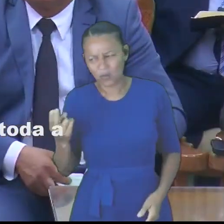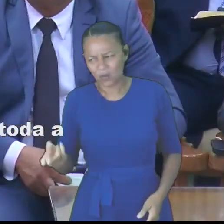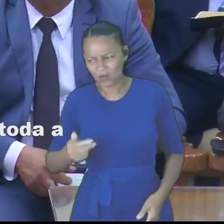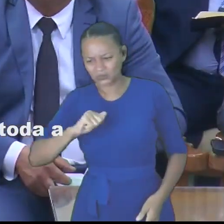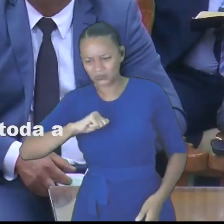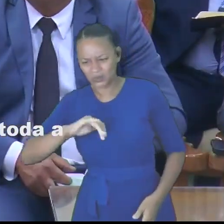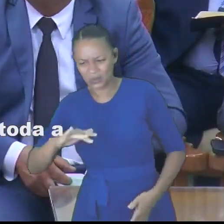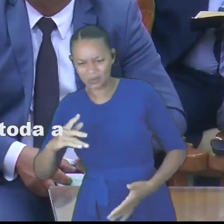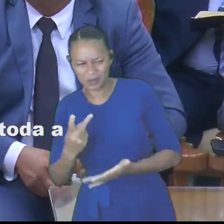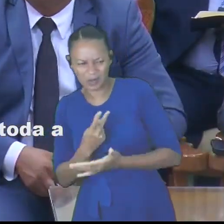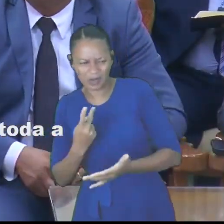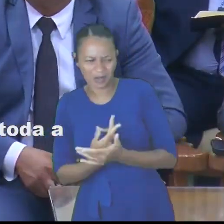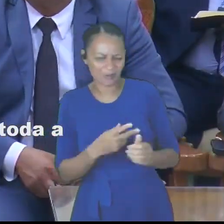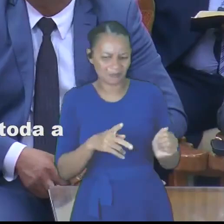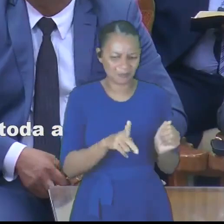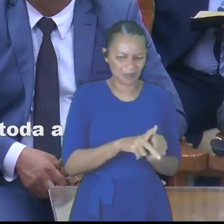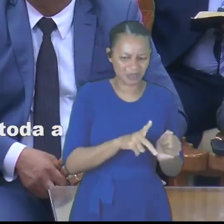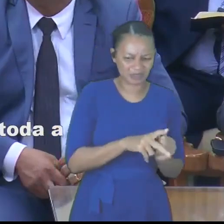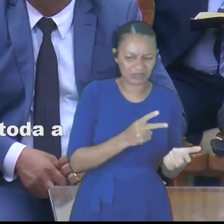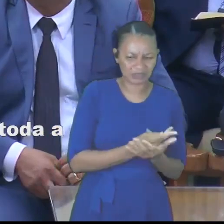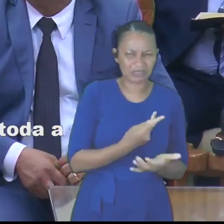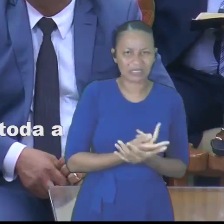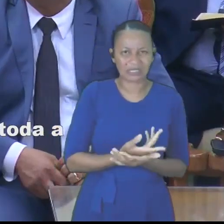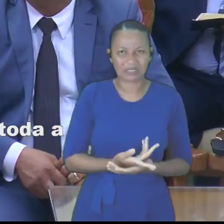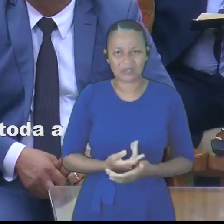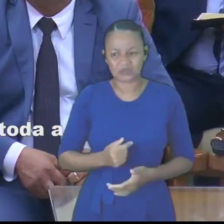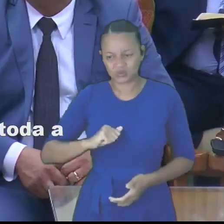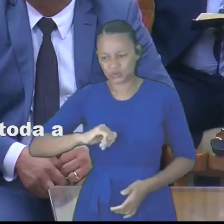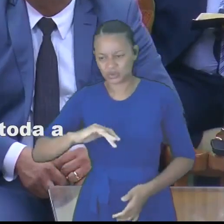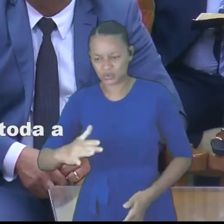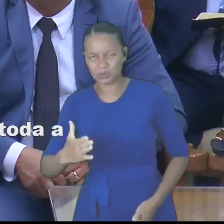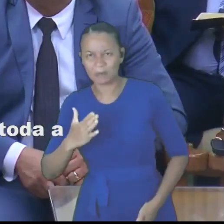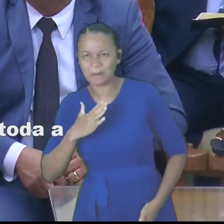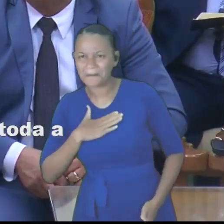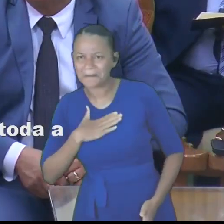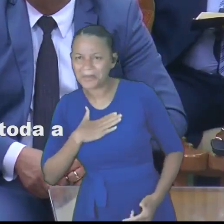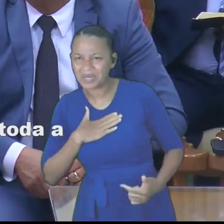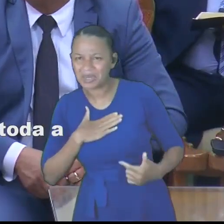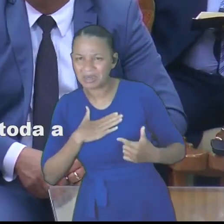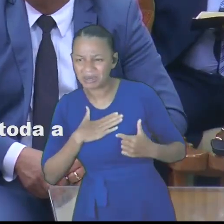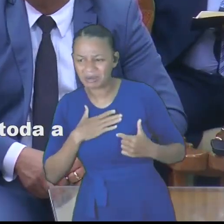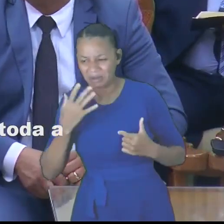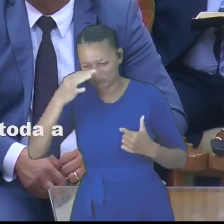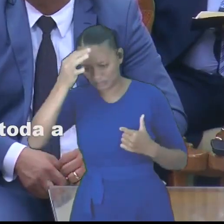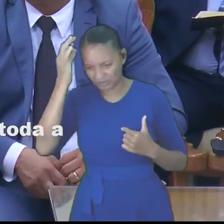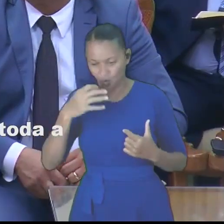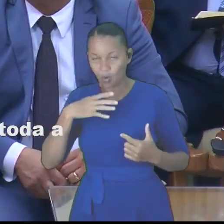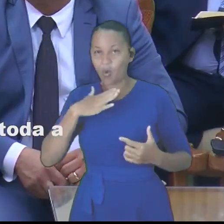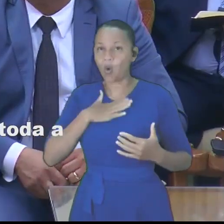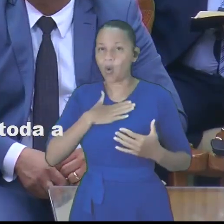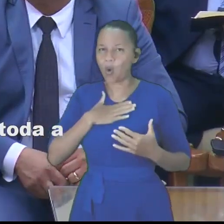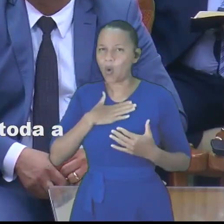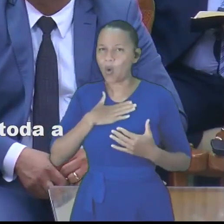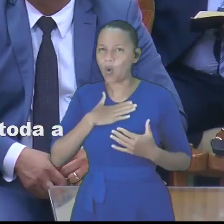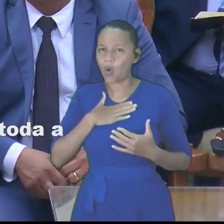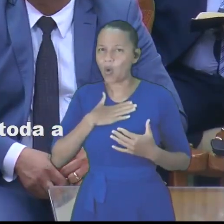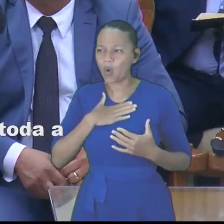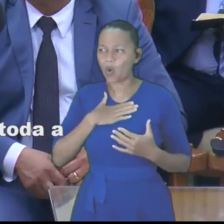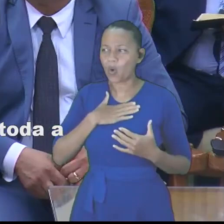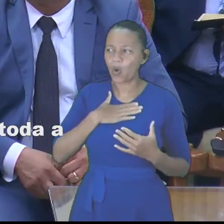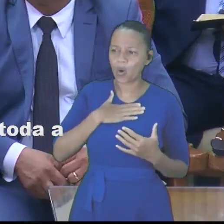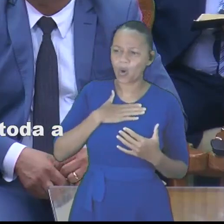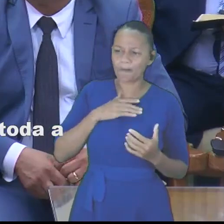Pedro estava errado. Porque Joel não disse do meu espírito, Joel disse derramarei o meu espírito. Então Pedro